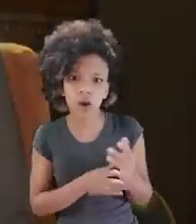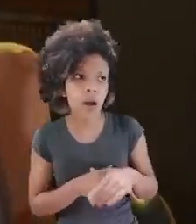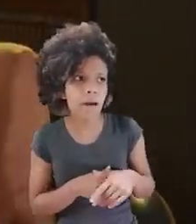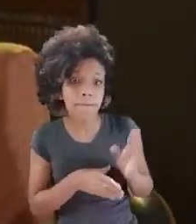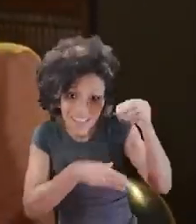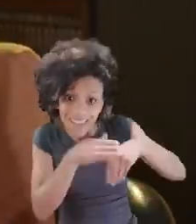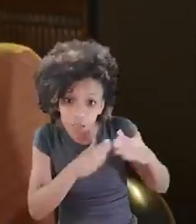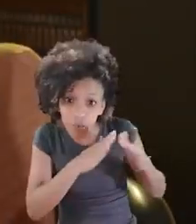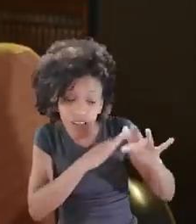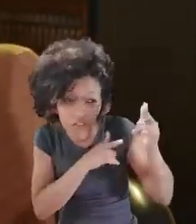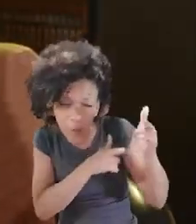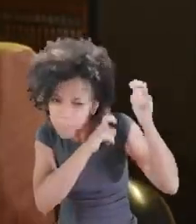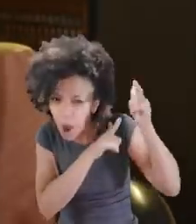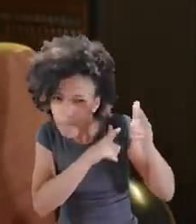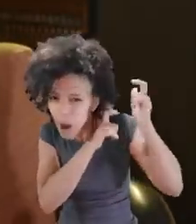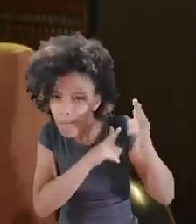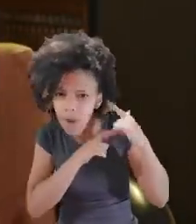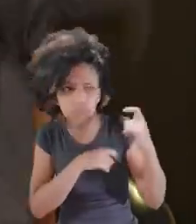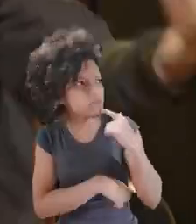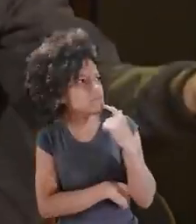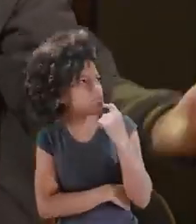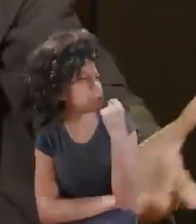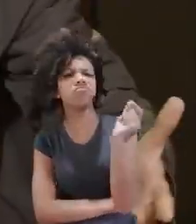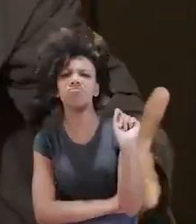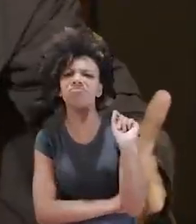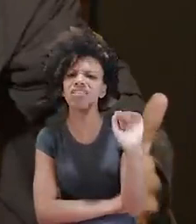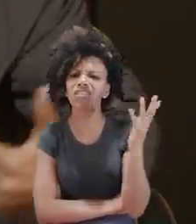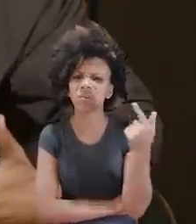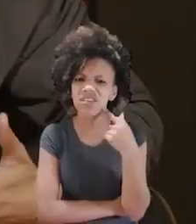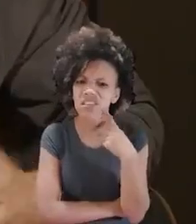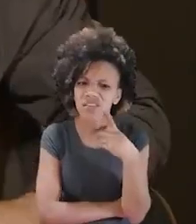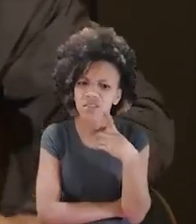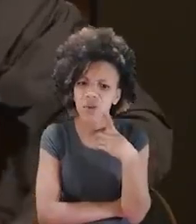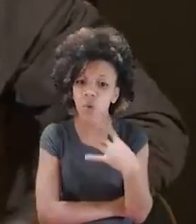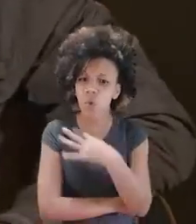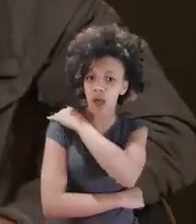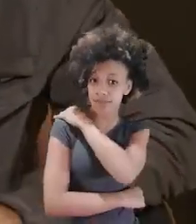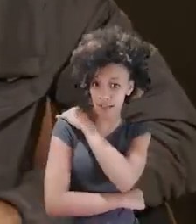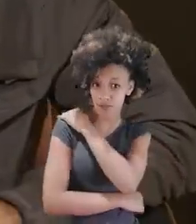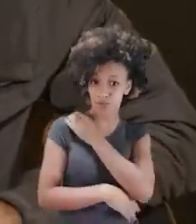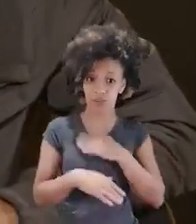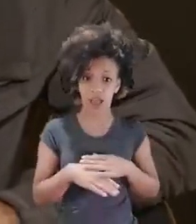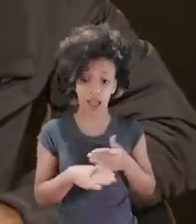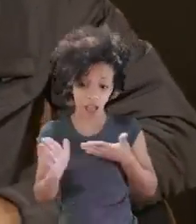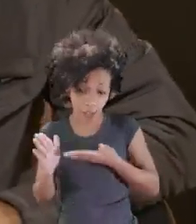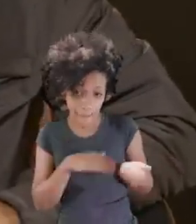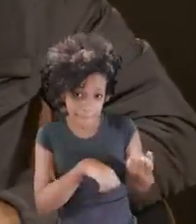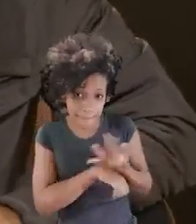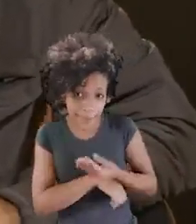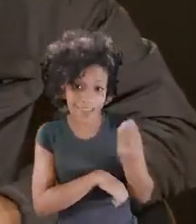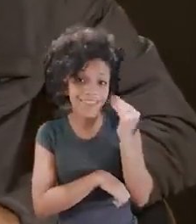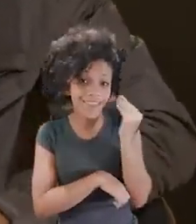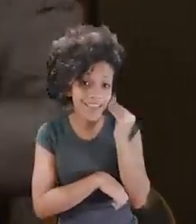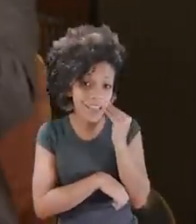dois s começou a entrar a gente ouvir o tio dentro da favela lá no fundo da favela fala dessa o que aconteceu com a sua durante